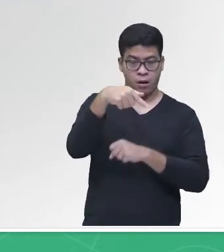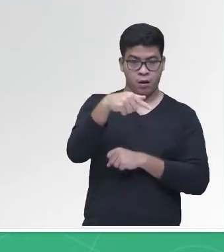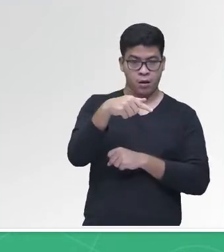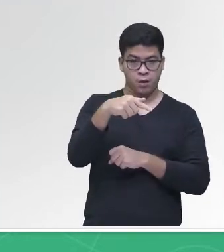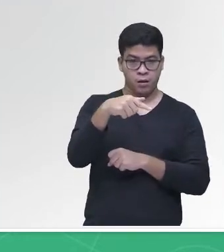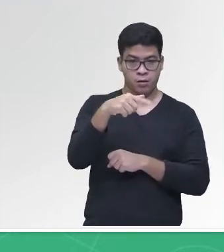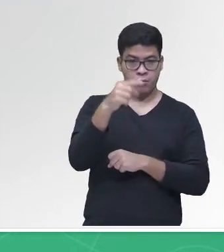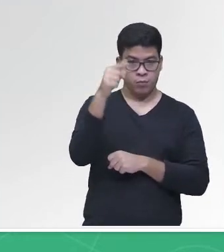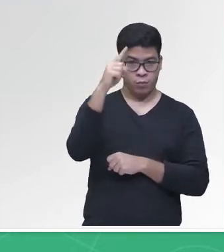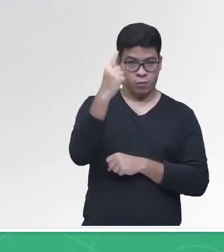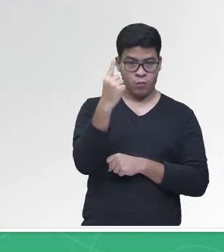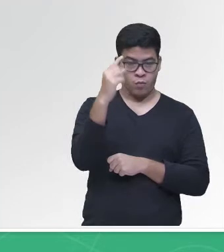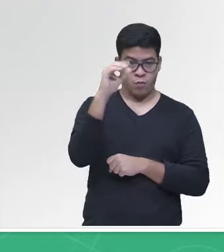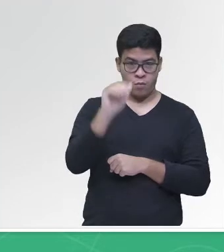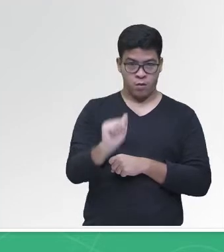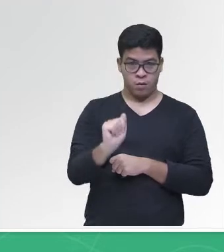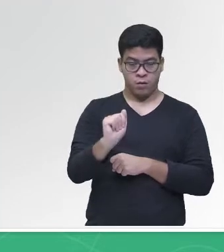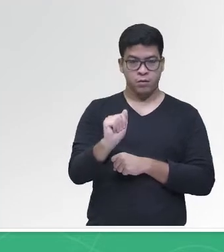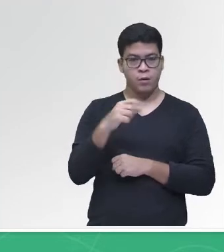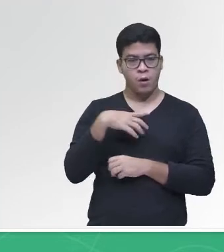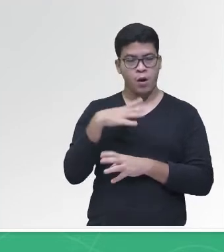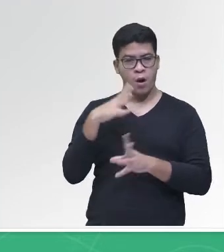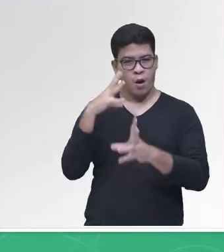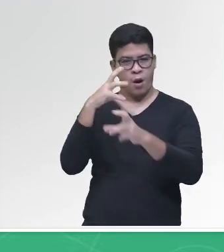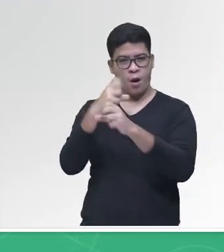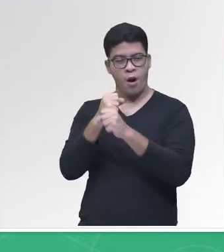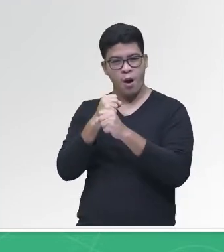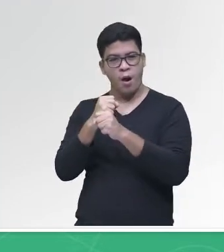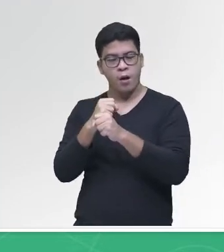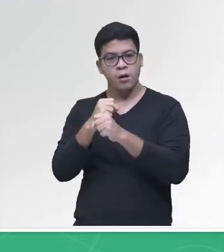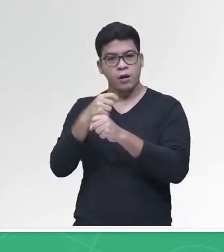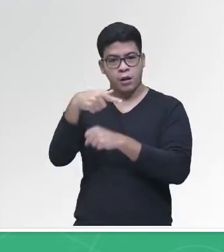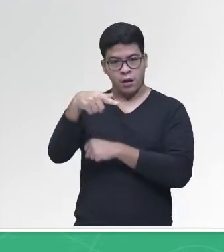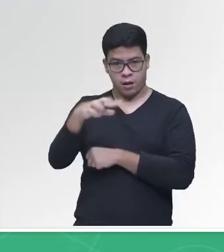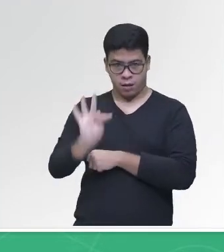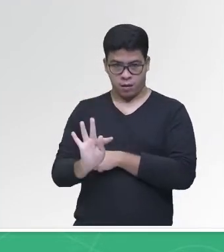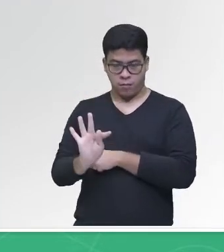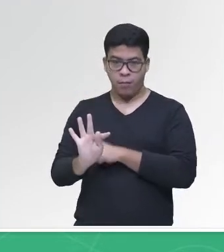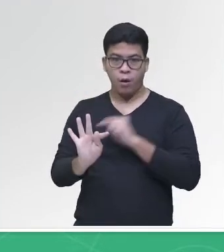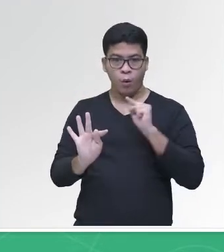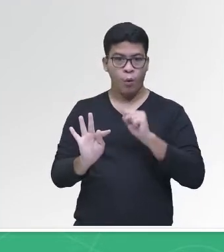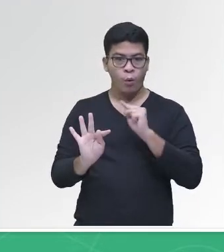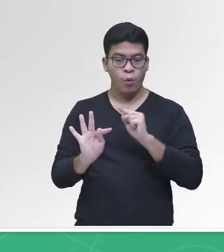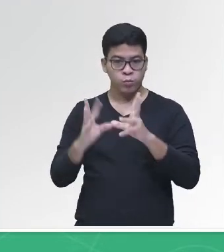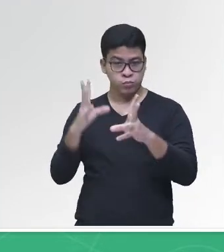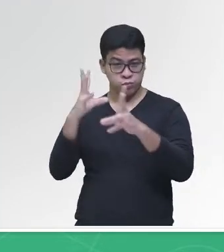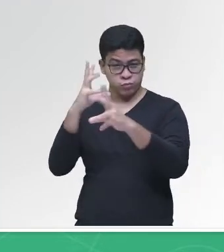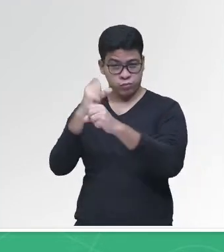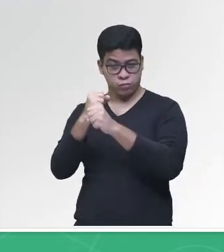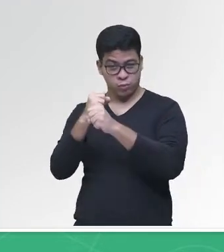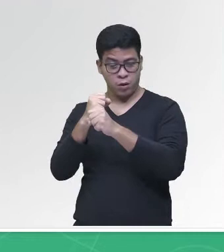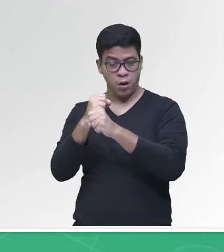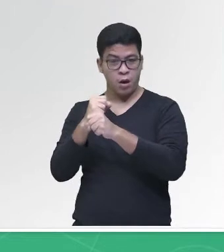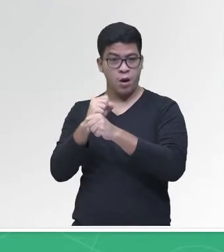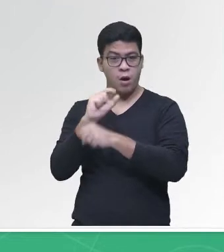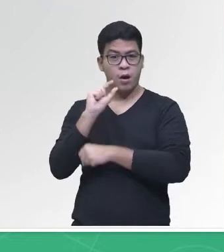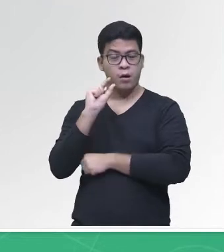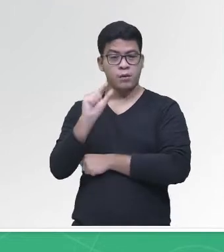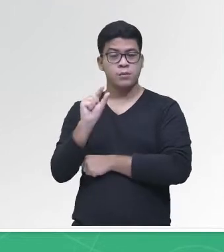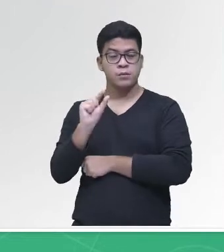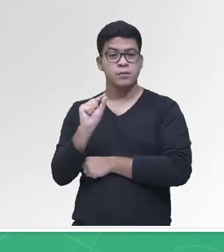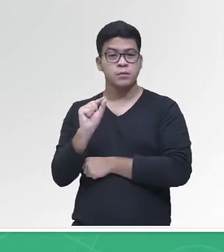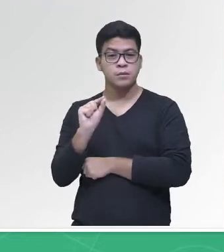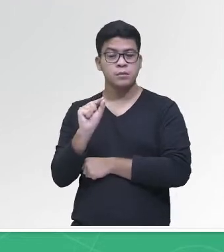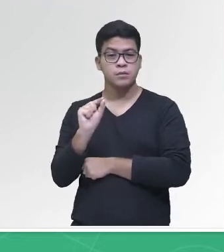quantidade de carga total no início, que está aqui, de um processo, vejam aqui, eu